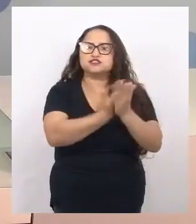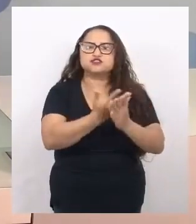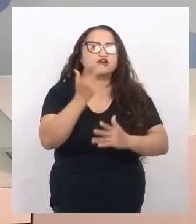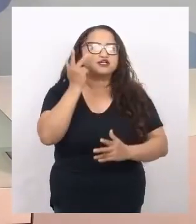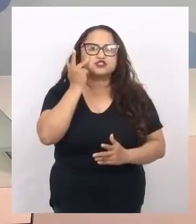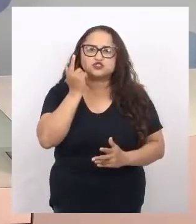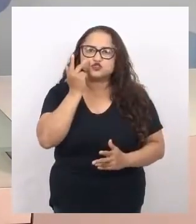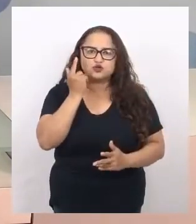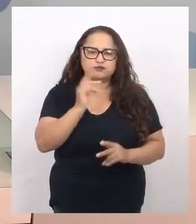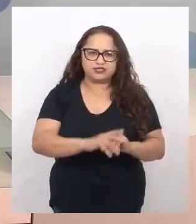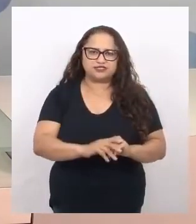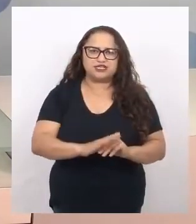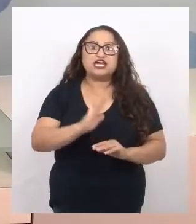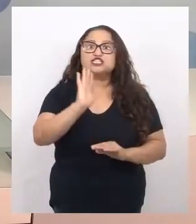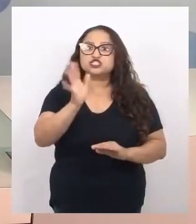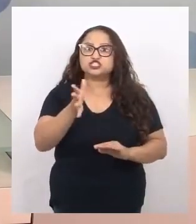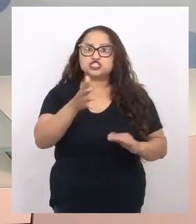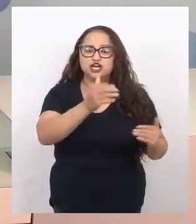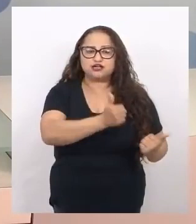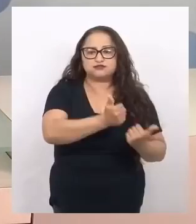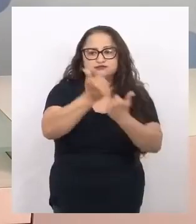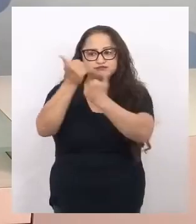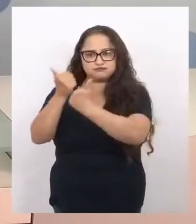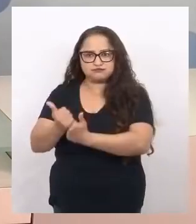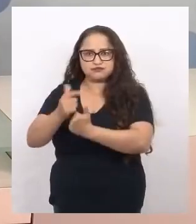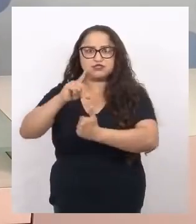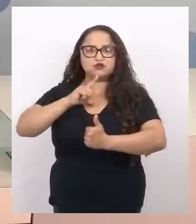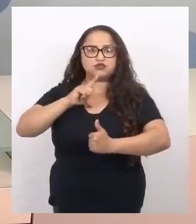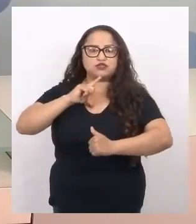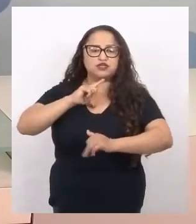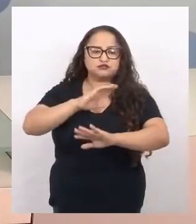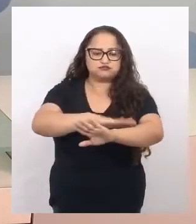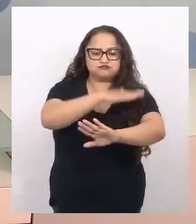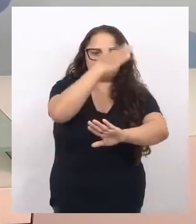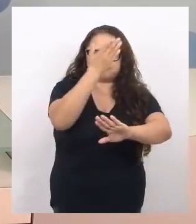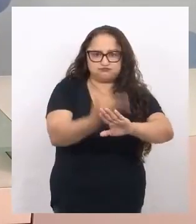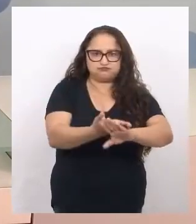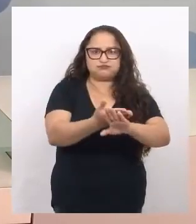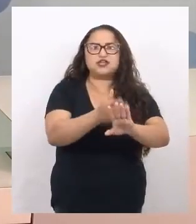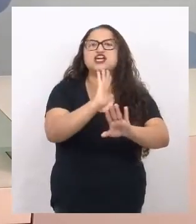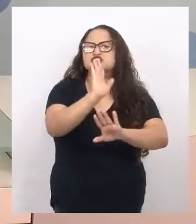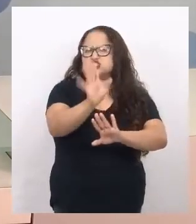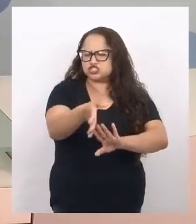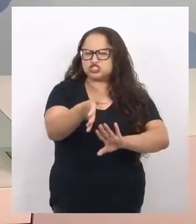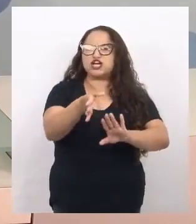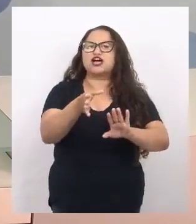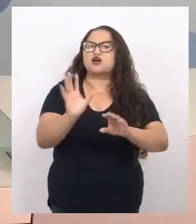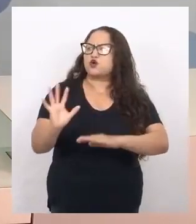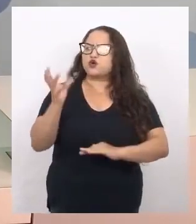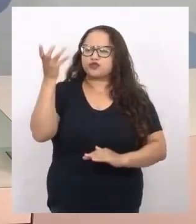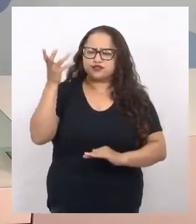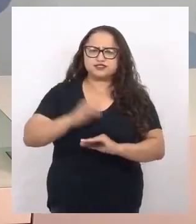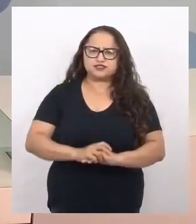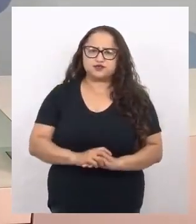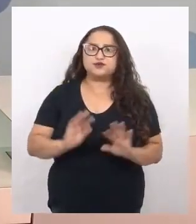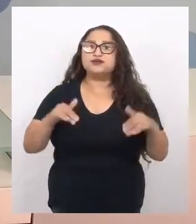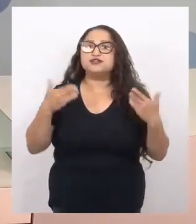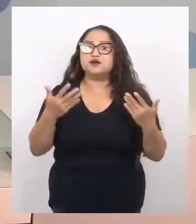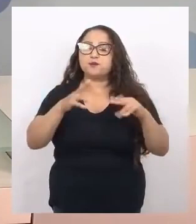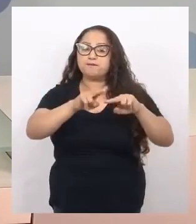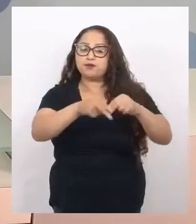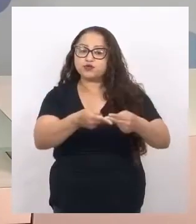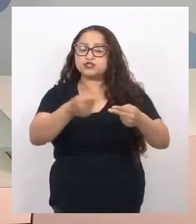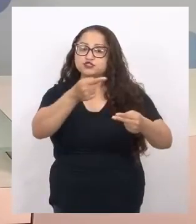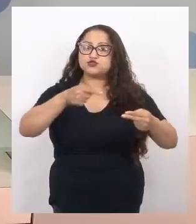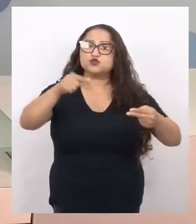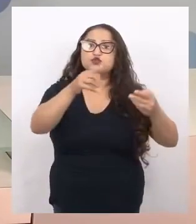escolas de tempo integral já aconteceu nessa semana, está terminando hoje o processo das transferências. Por isso mesmo também que a gente vai falar com